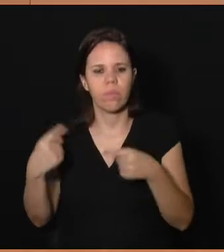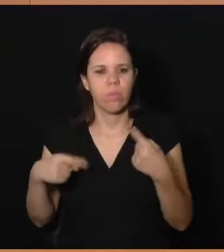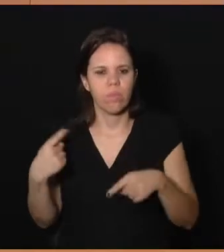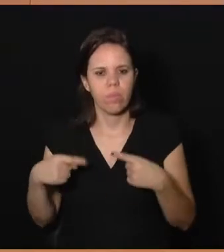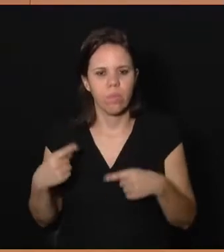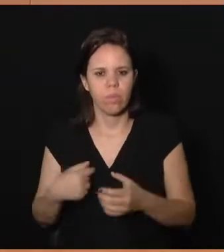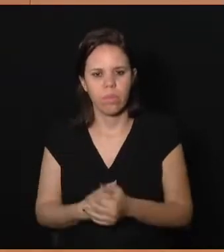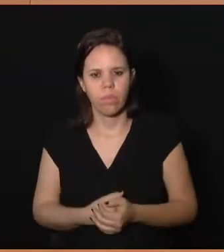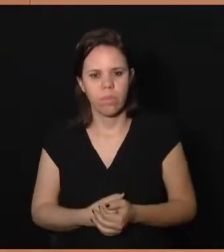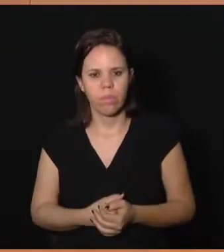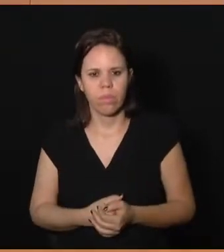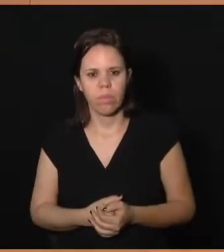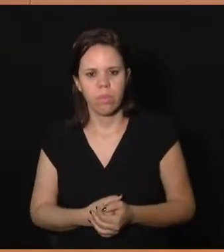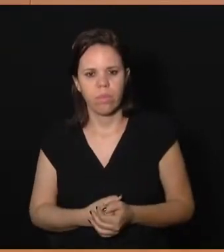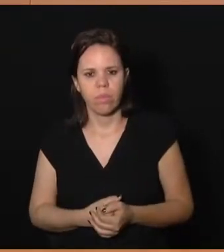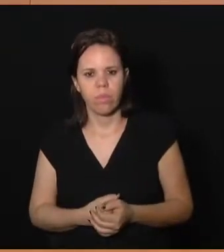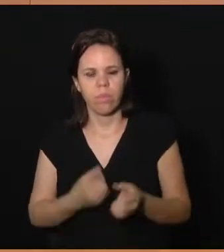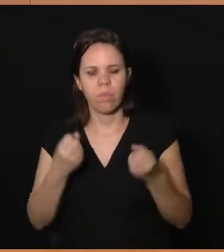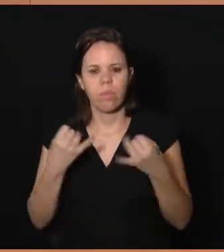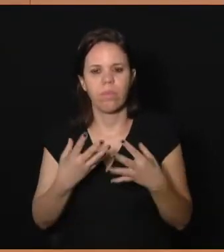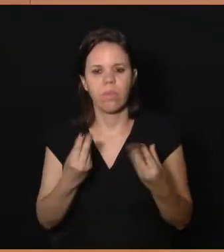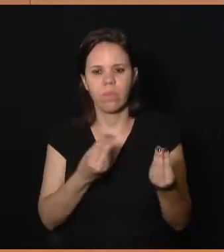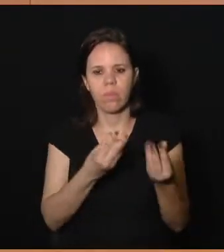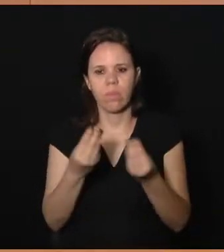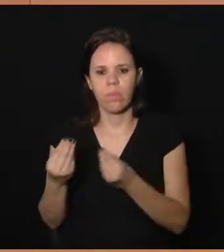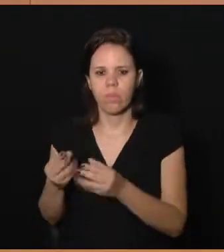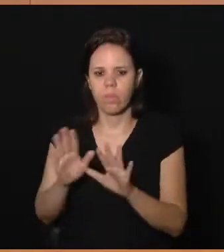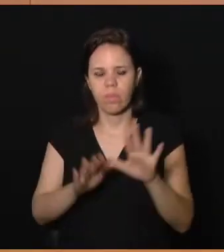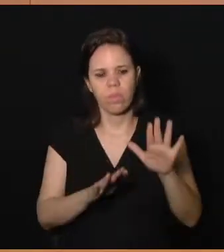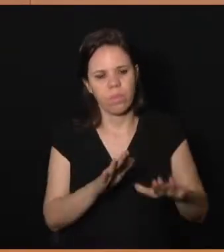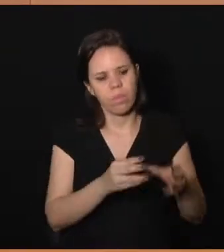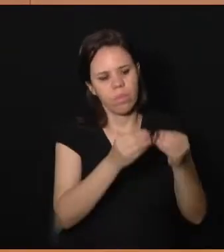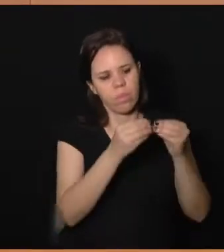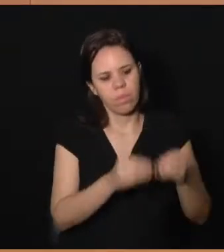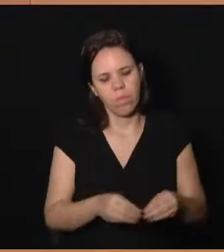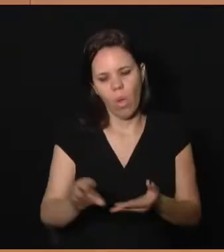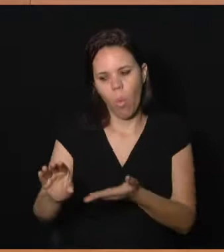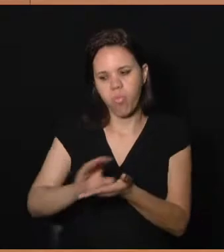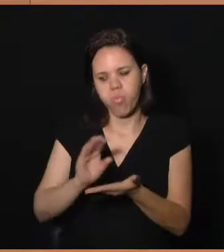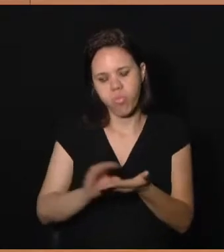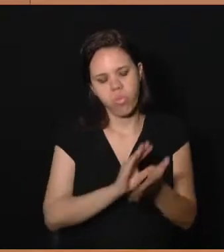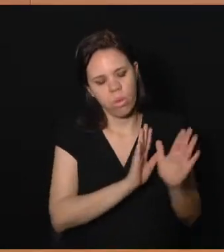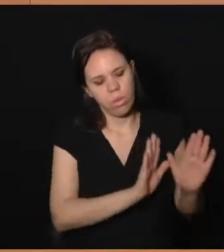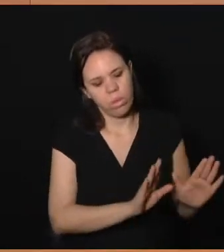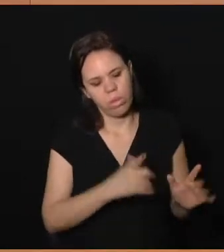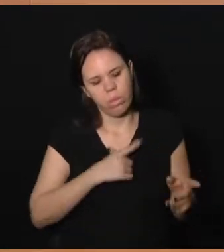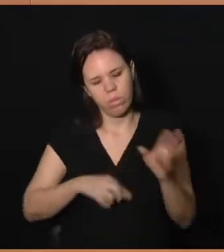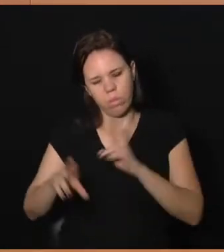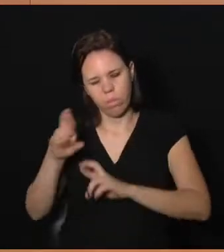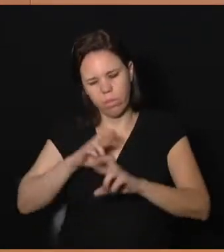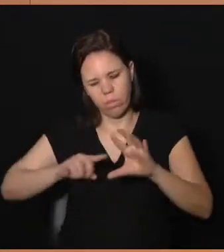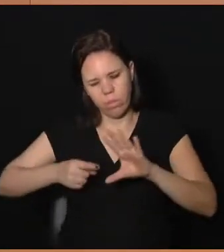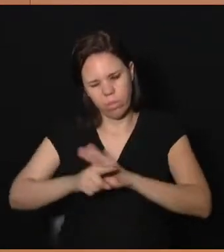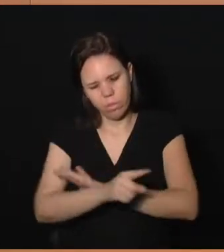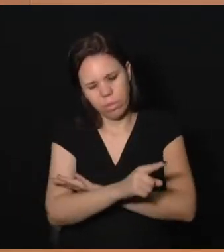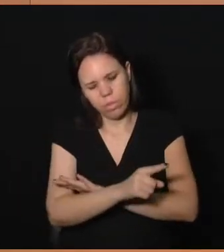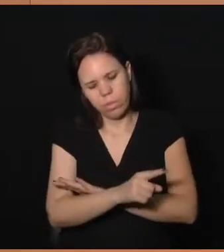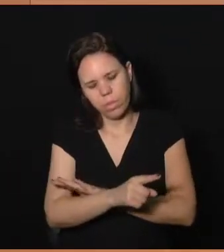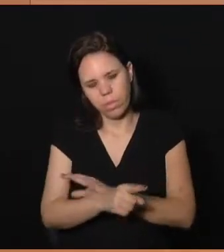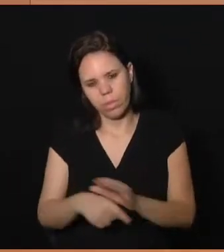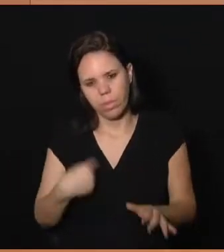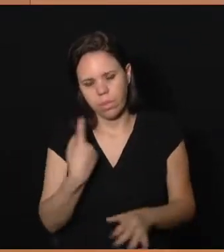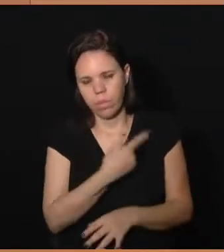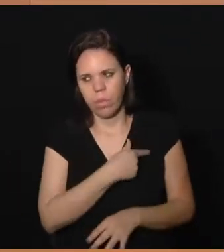discutidas, porque fala-se muito em perda de arrecadação, mas a gente tem que fazer uma análise mais profunda, se